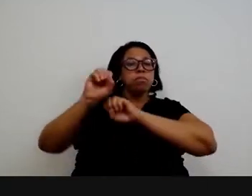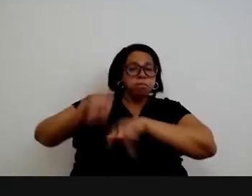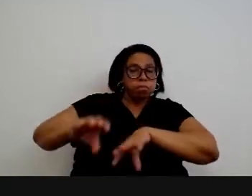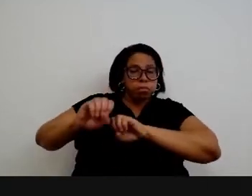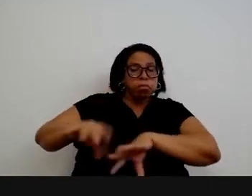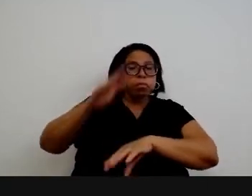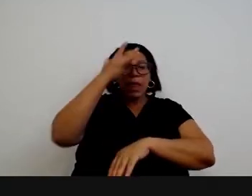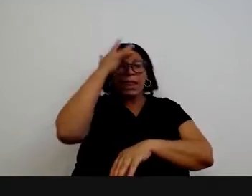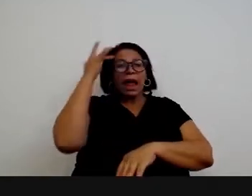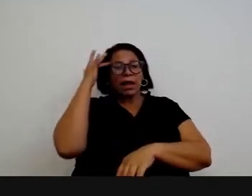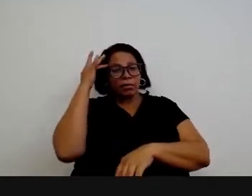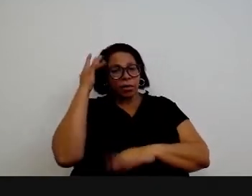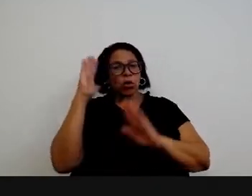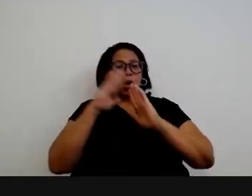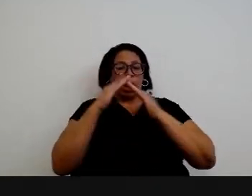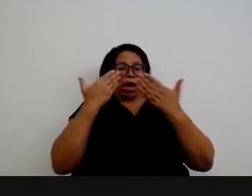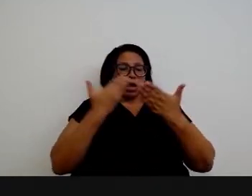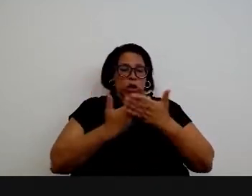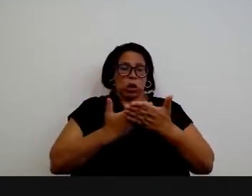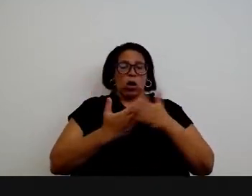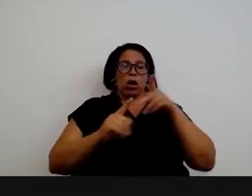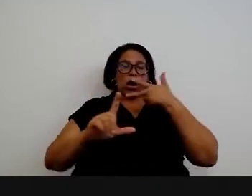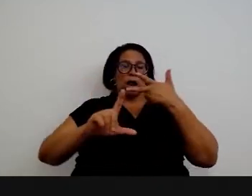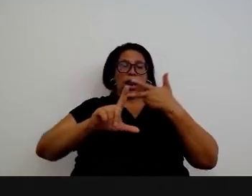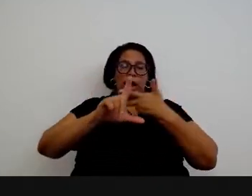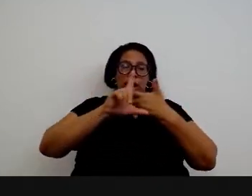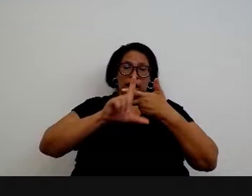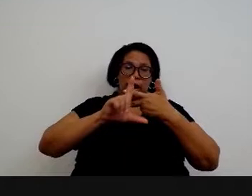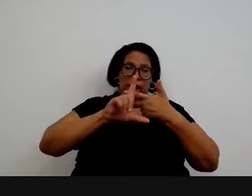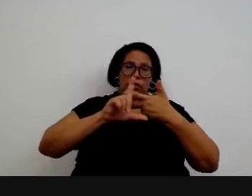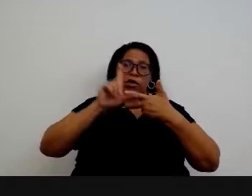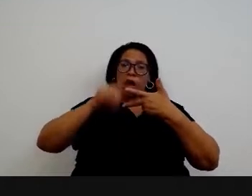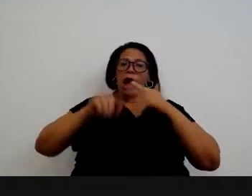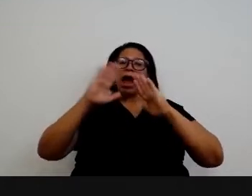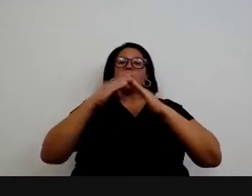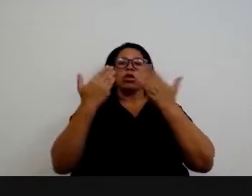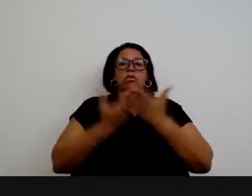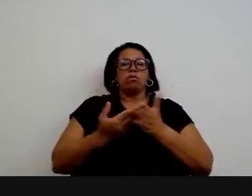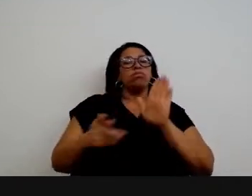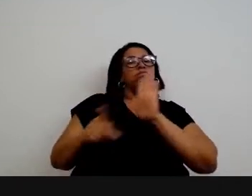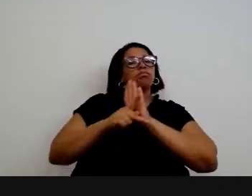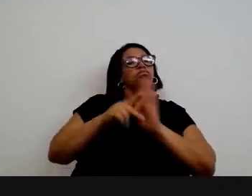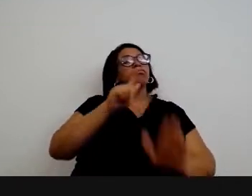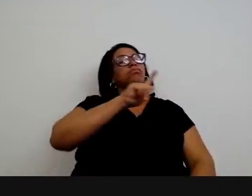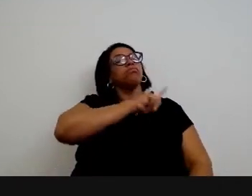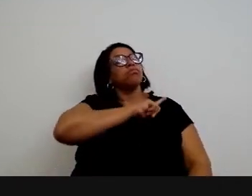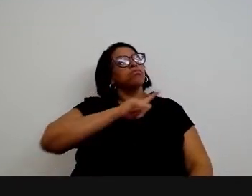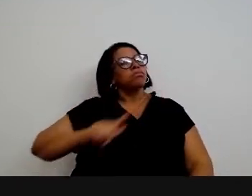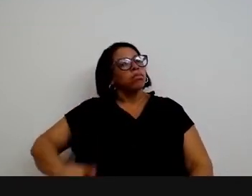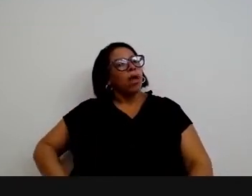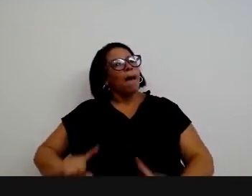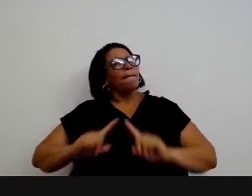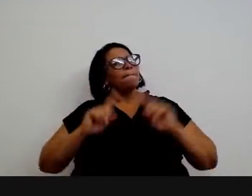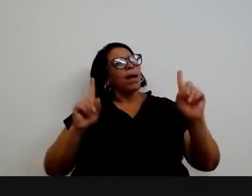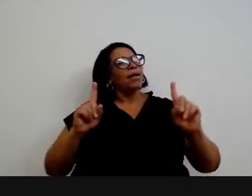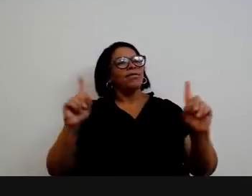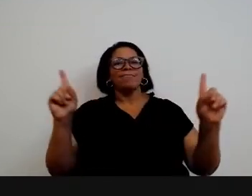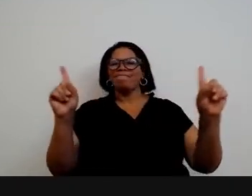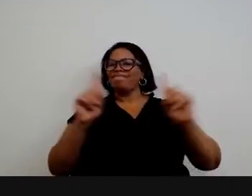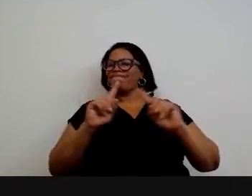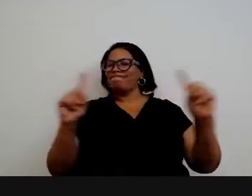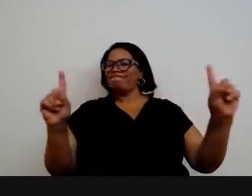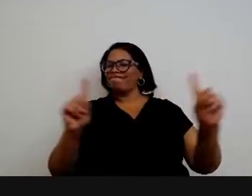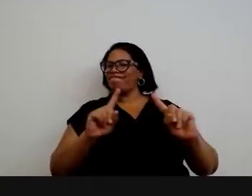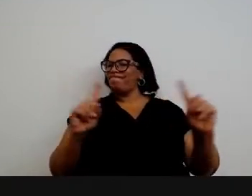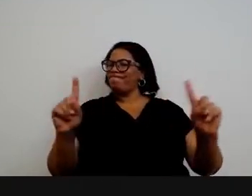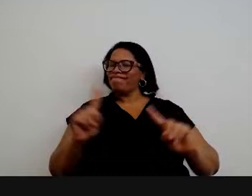basilar. As escolas do Legislativo são escolas de governo. Só que não. Isso é